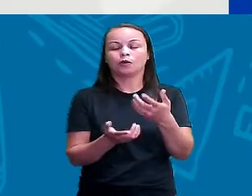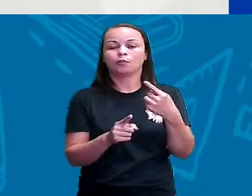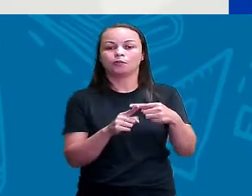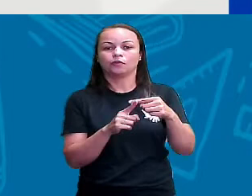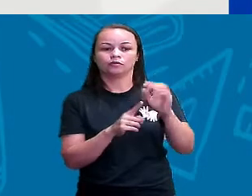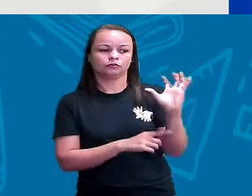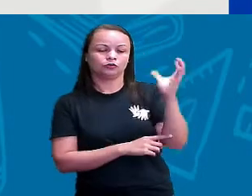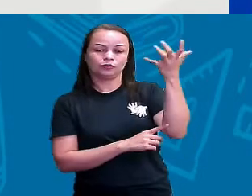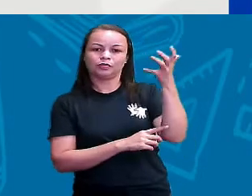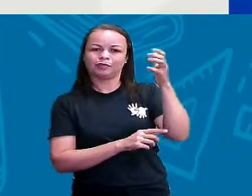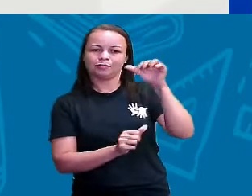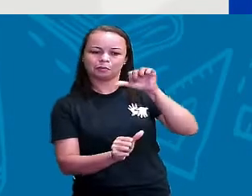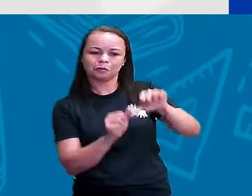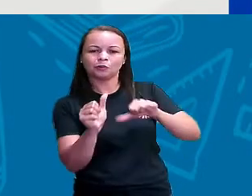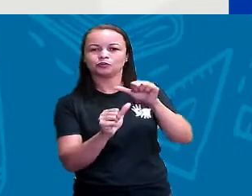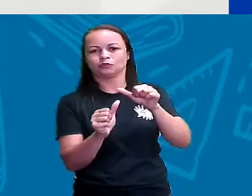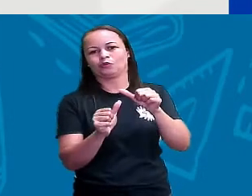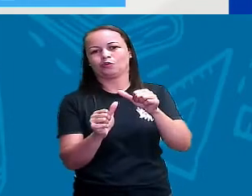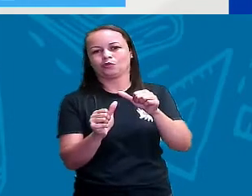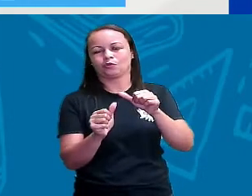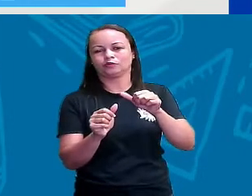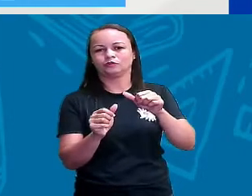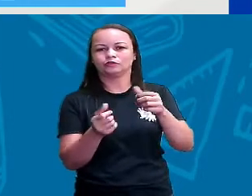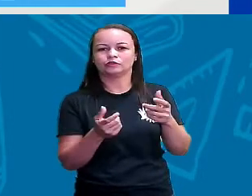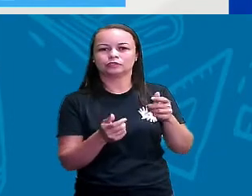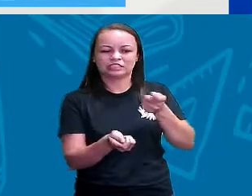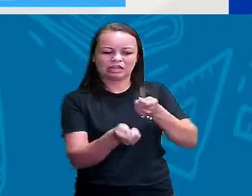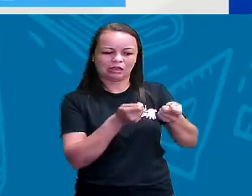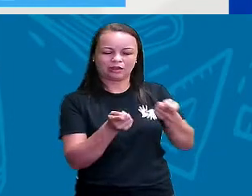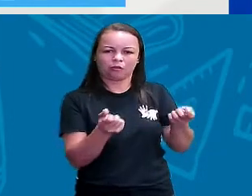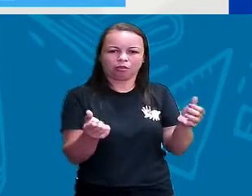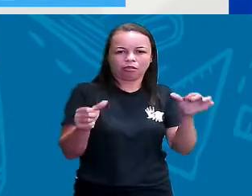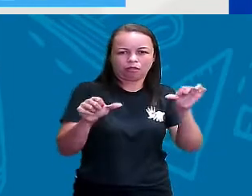aquele desequilíbrio ambiental. Já em